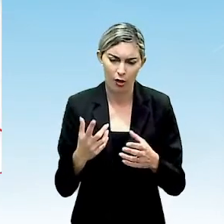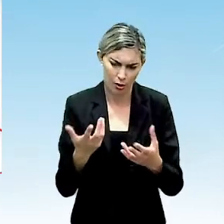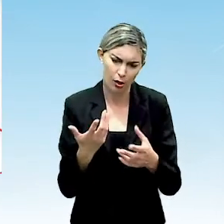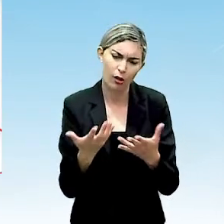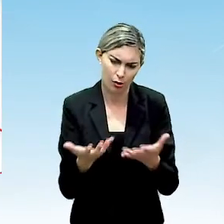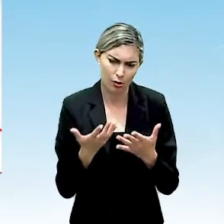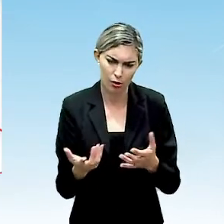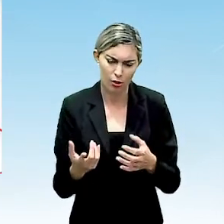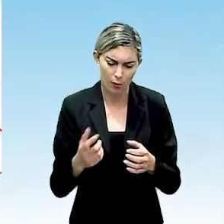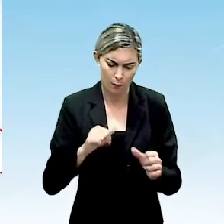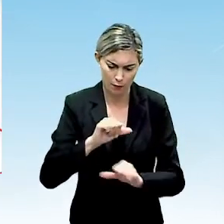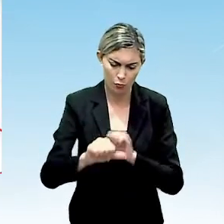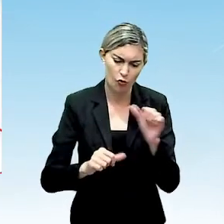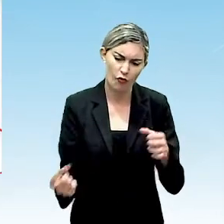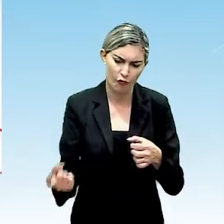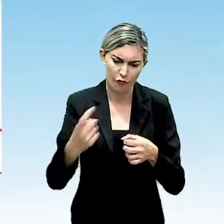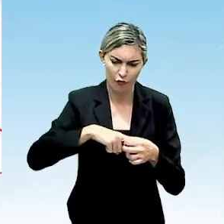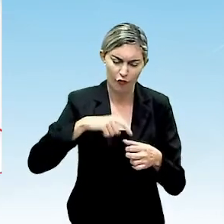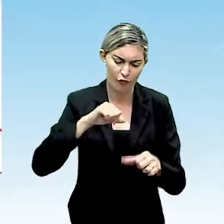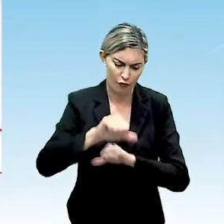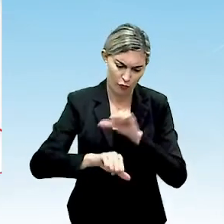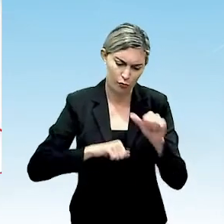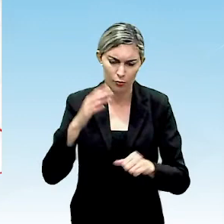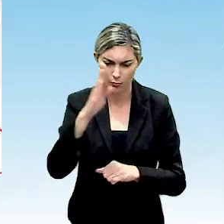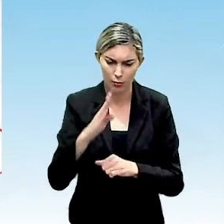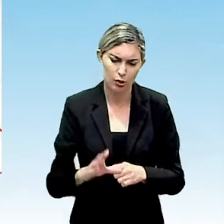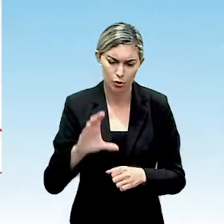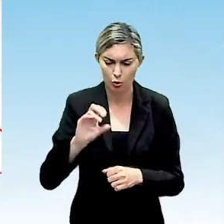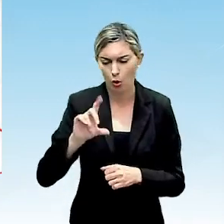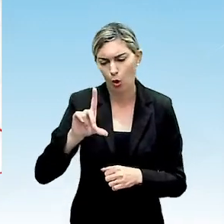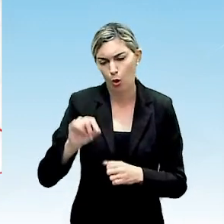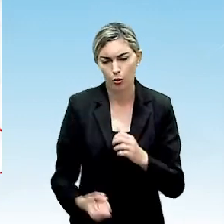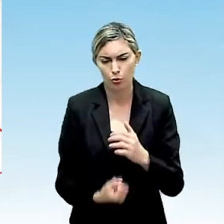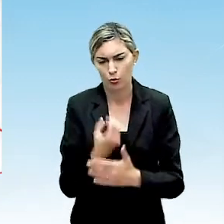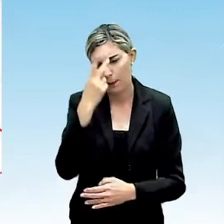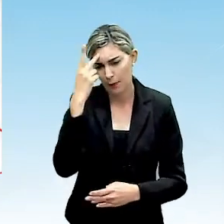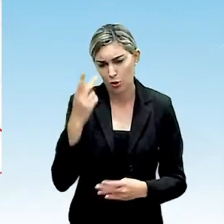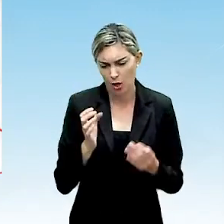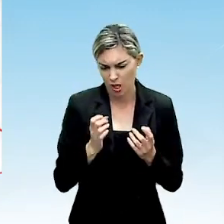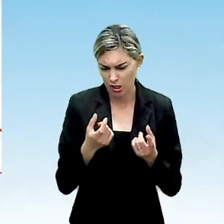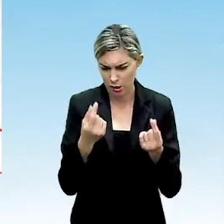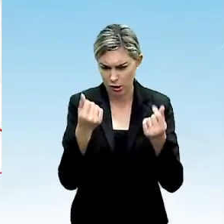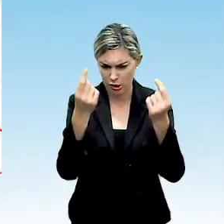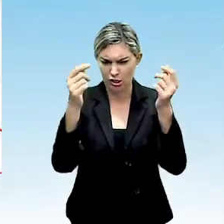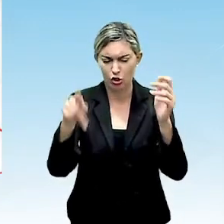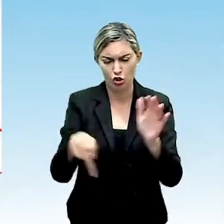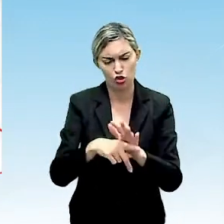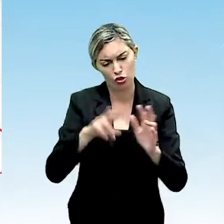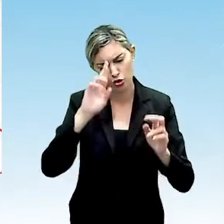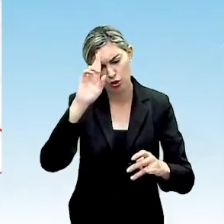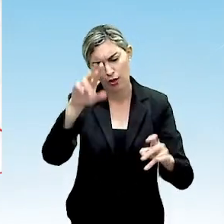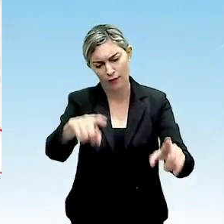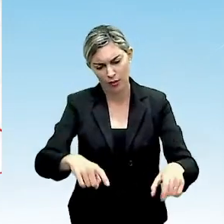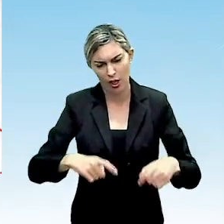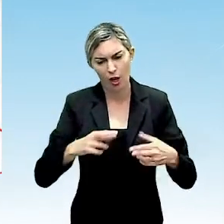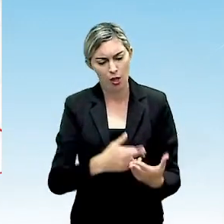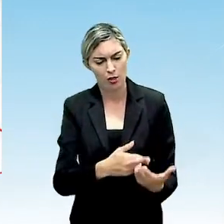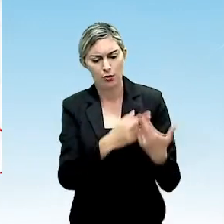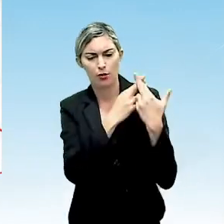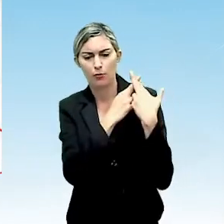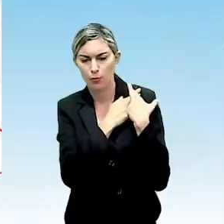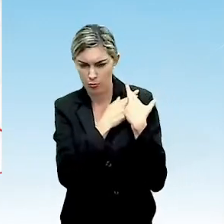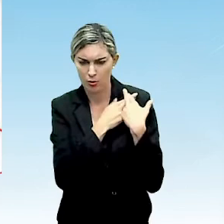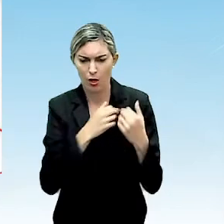fato transformar de volta em colônia, surgem pessoas ricas, grandes proprietários de terras, que serão responsáveis por